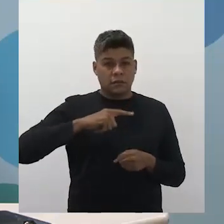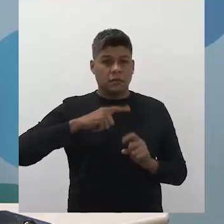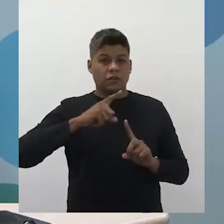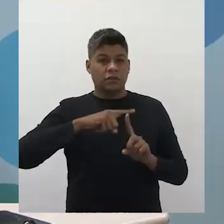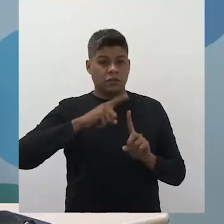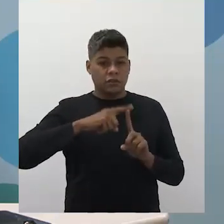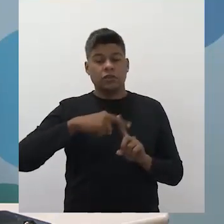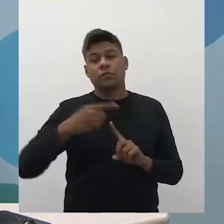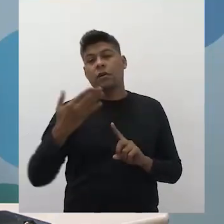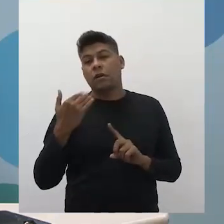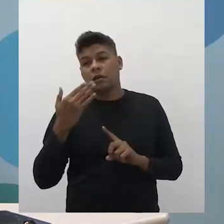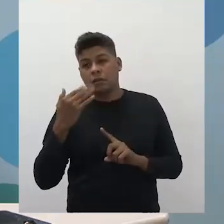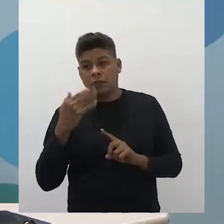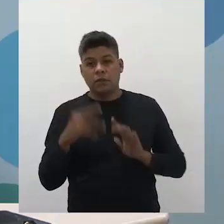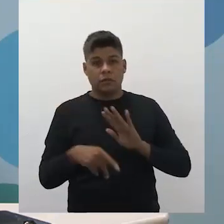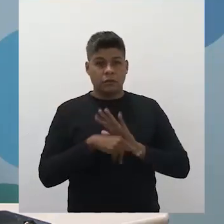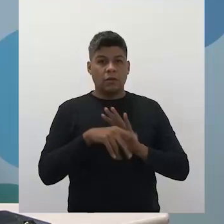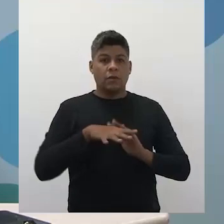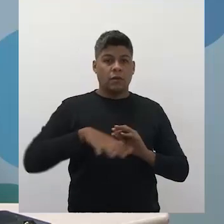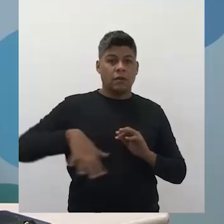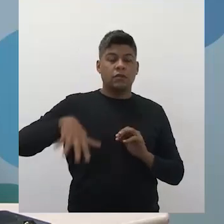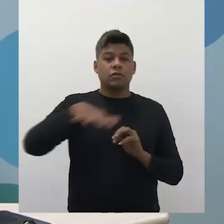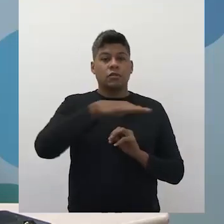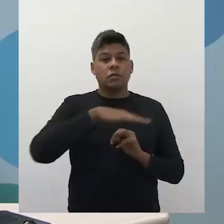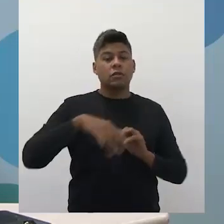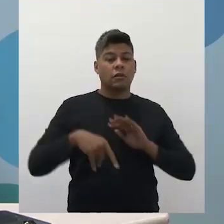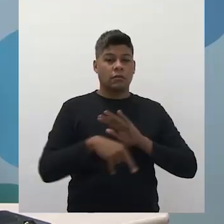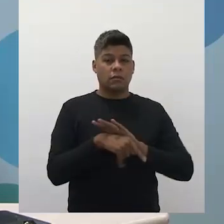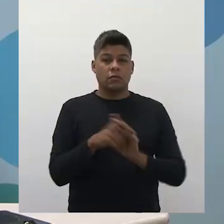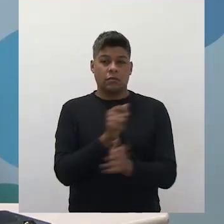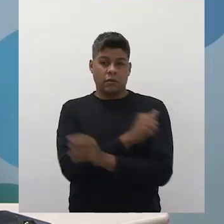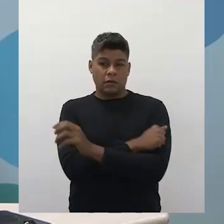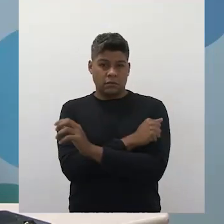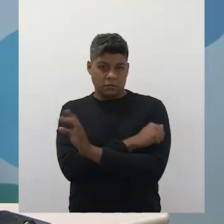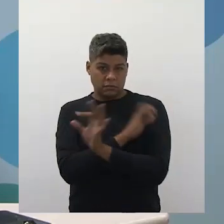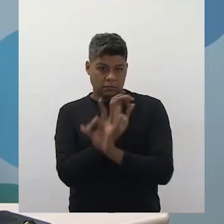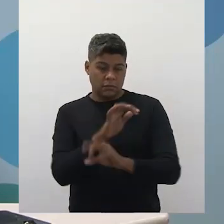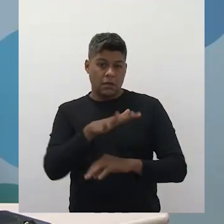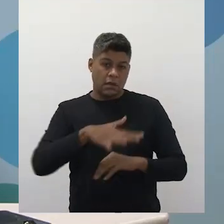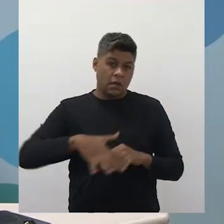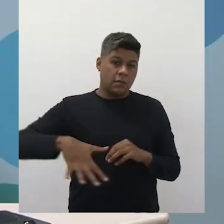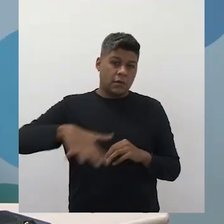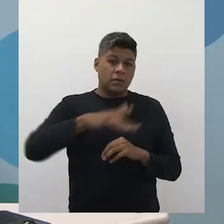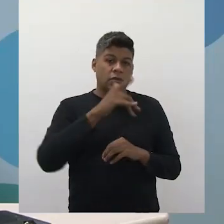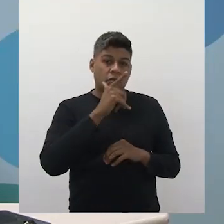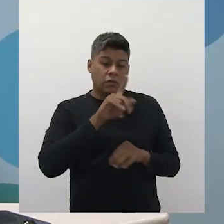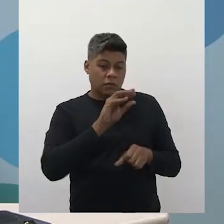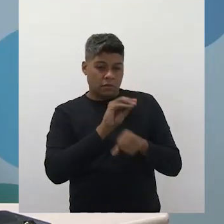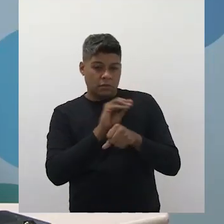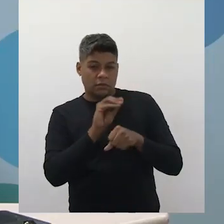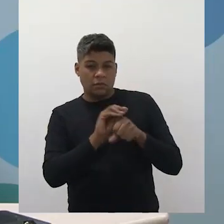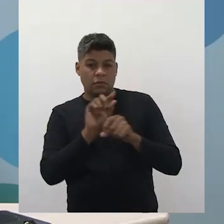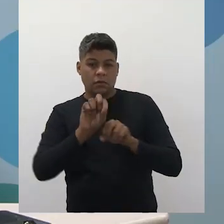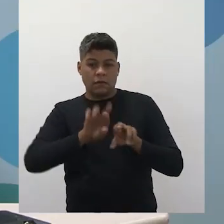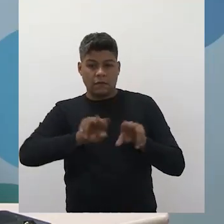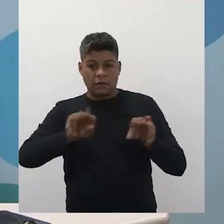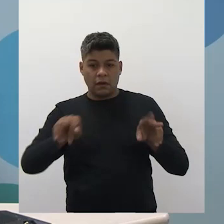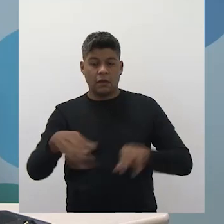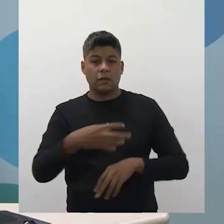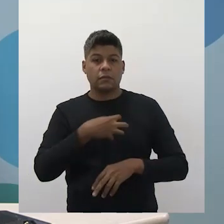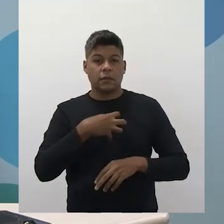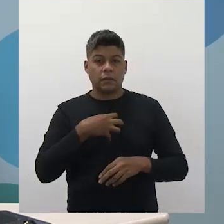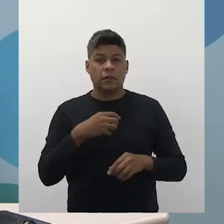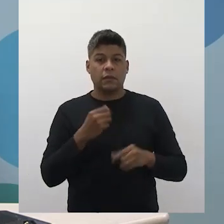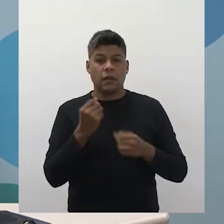conservação de alimentos, essas questões mais regionais vocês podem discutir junto com os estudantes. Tá? Tem ambientes que eles conservam de várias maneiras